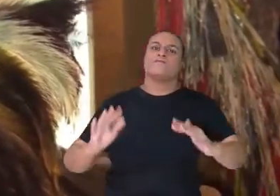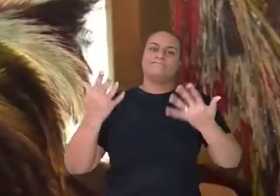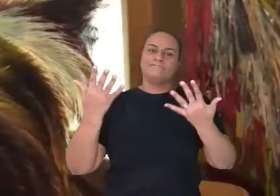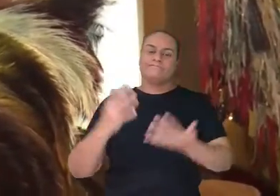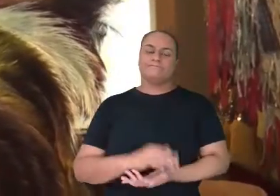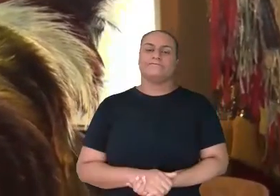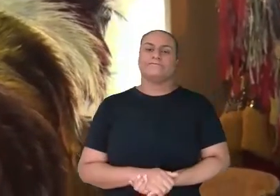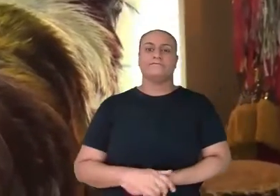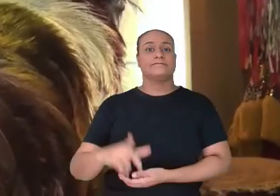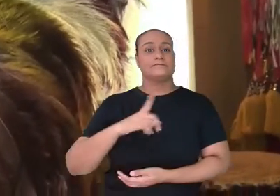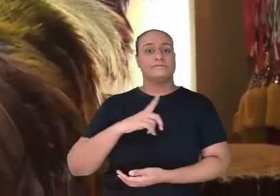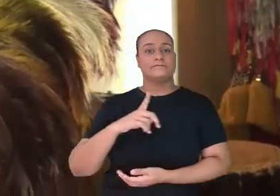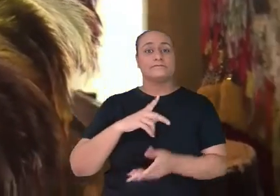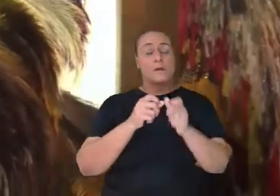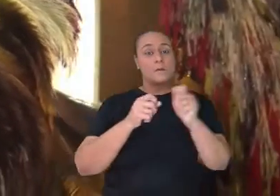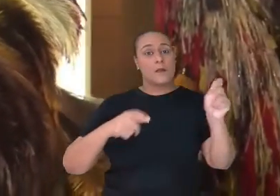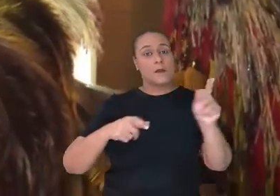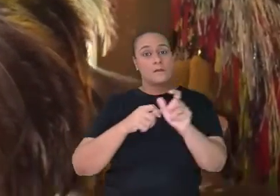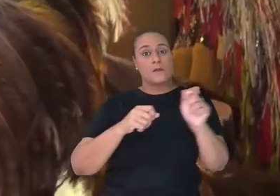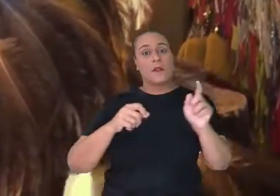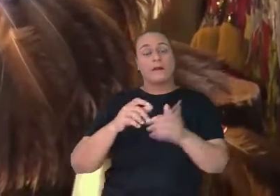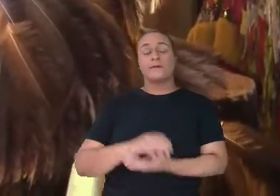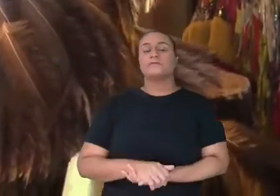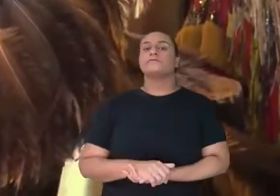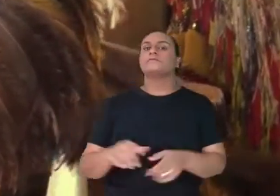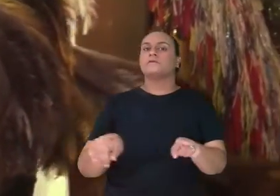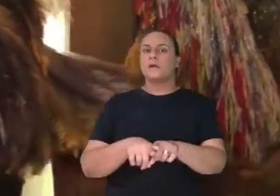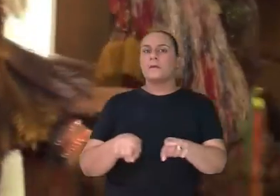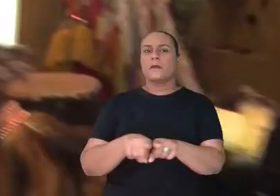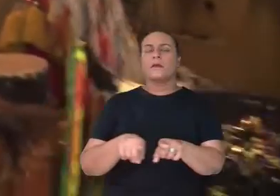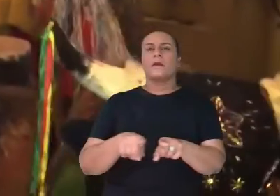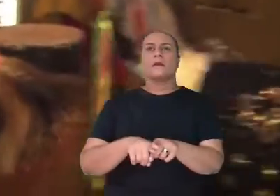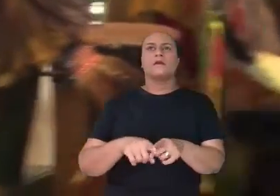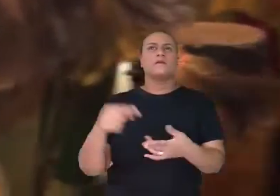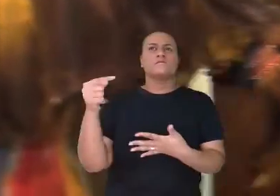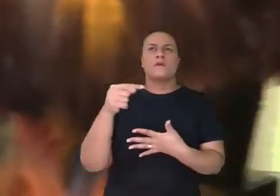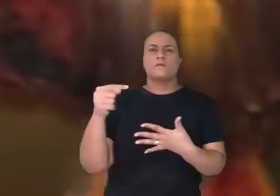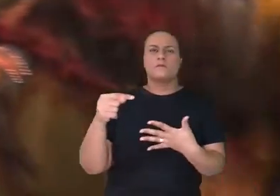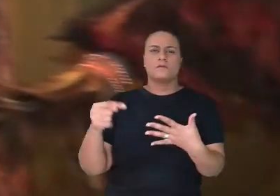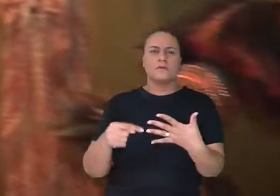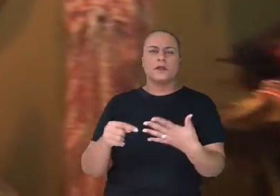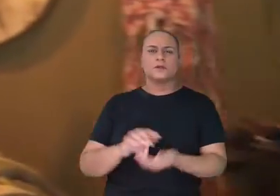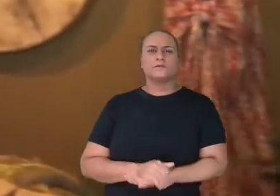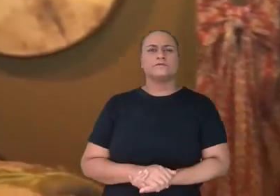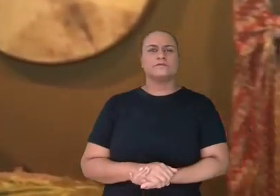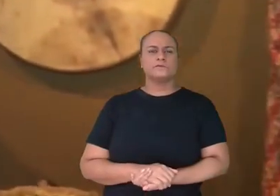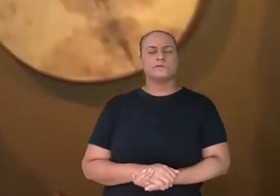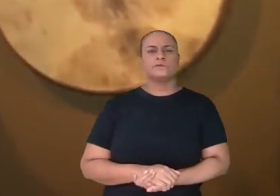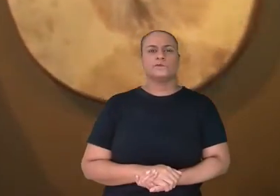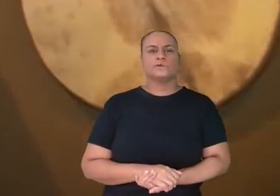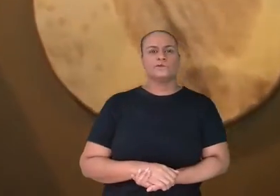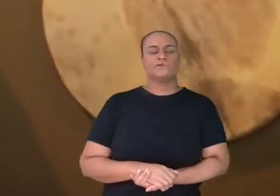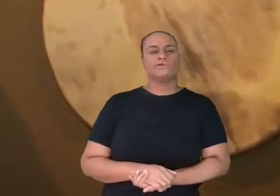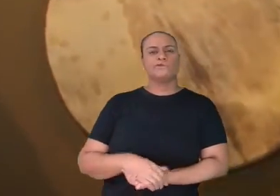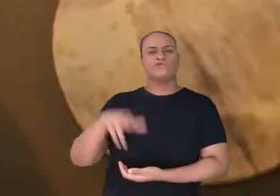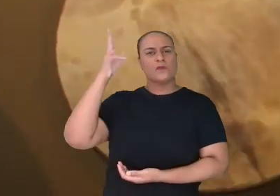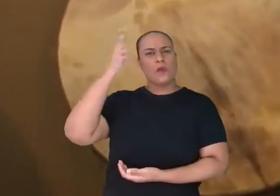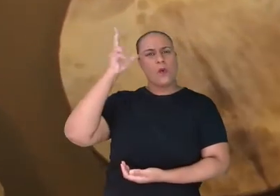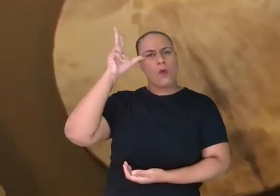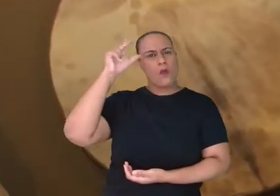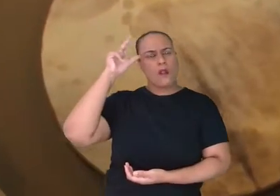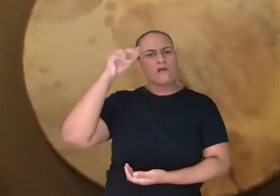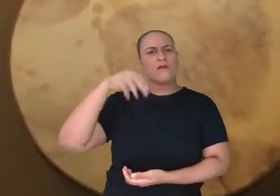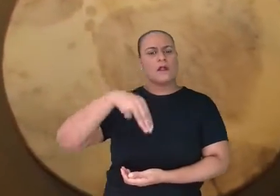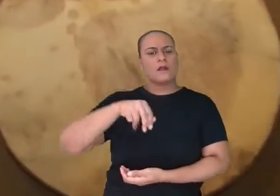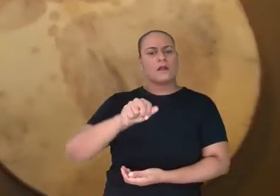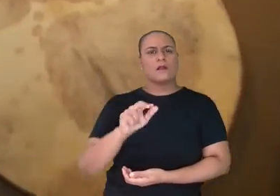A gente tem o caboclo de pena, o próprio boi, o cazumbá. O cavalo marinho faz essa junção também. Né? Mistura um